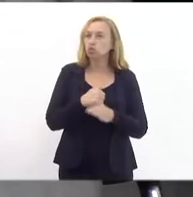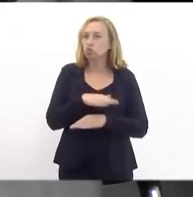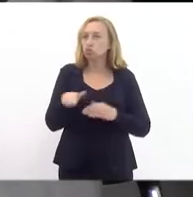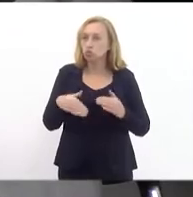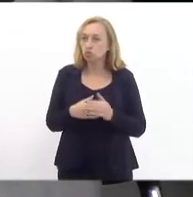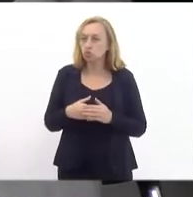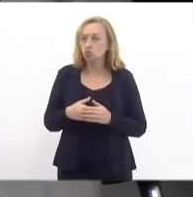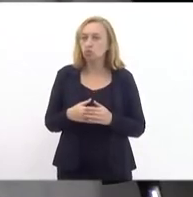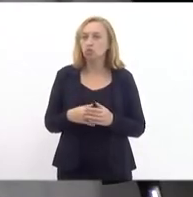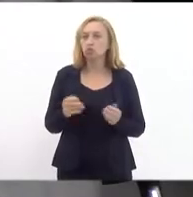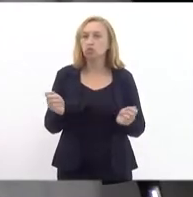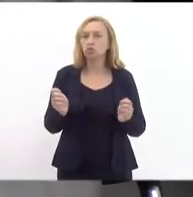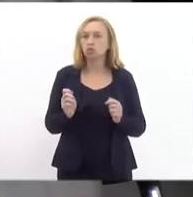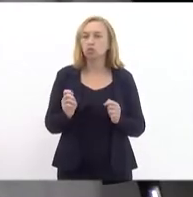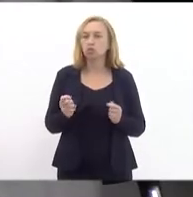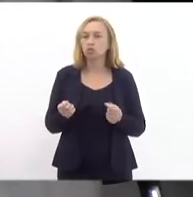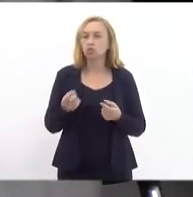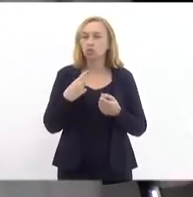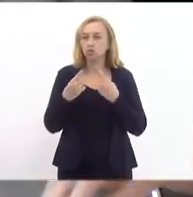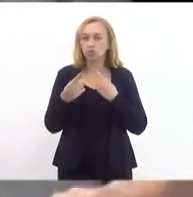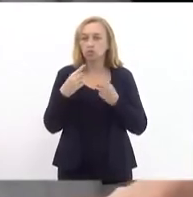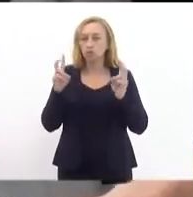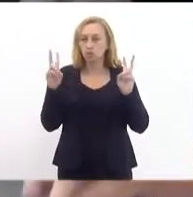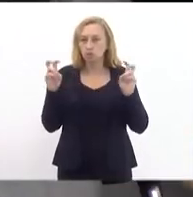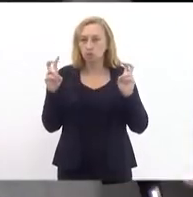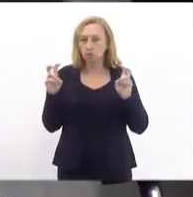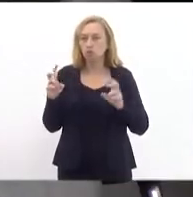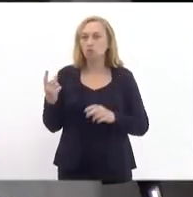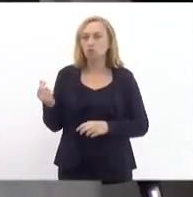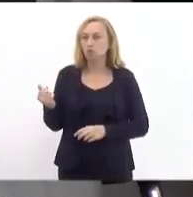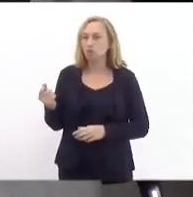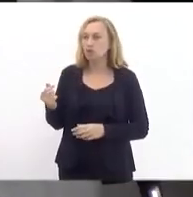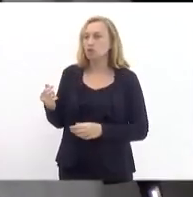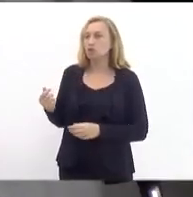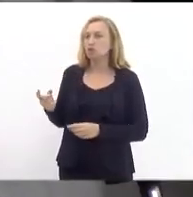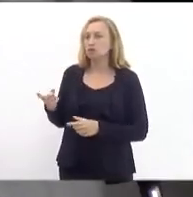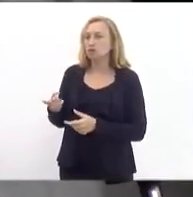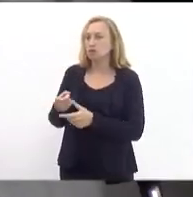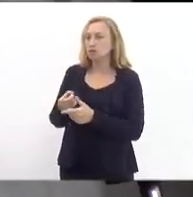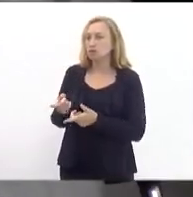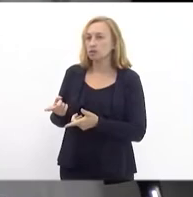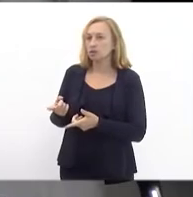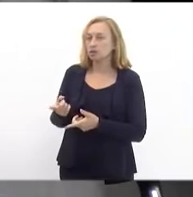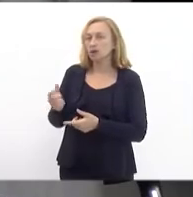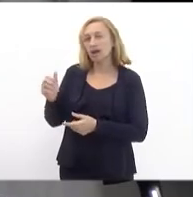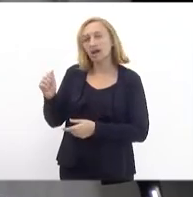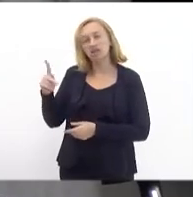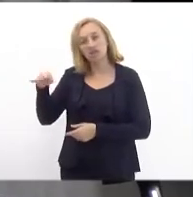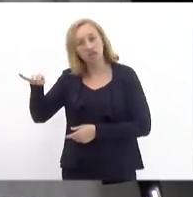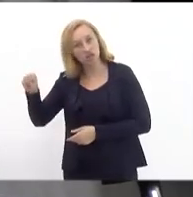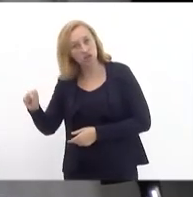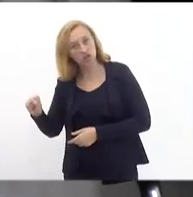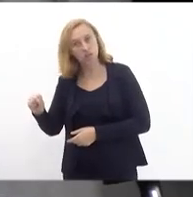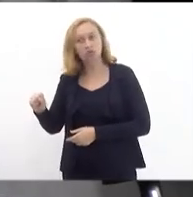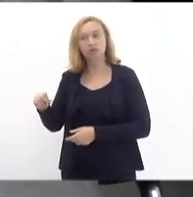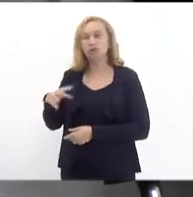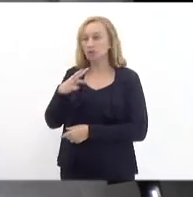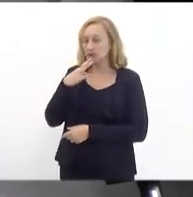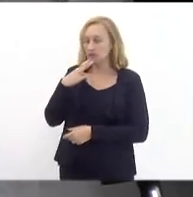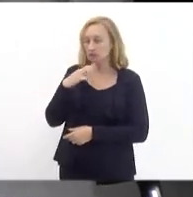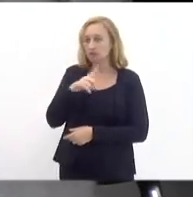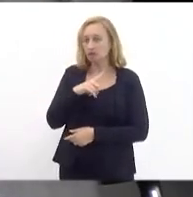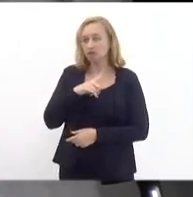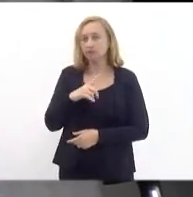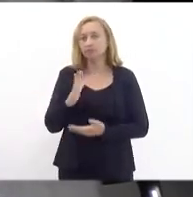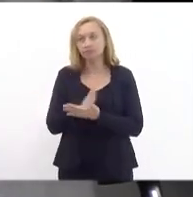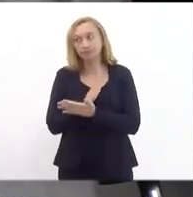essas compensações, etc., etc., passa pelo aval da Angetransp, né? E